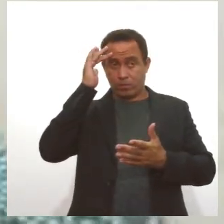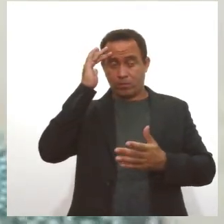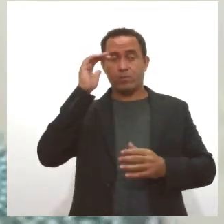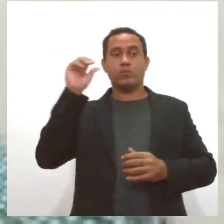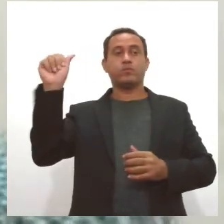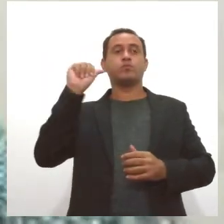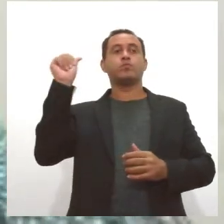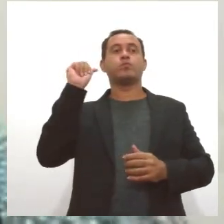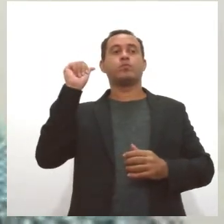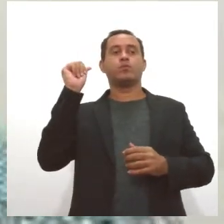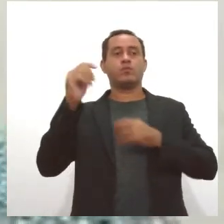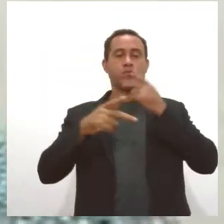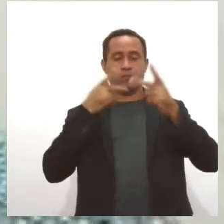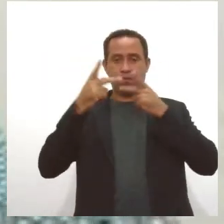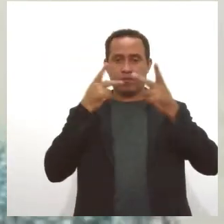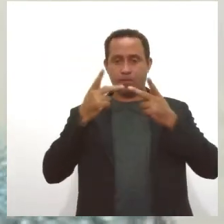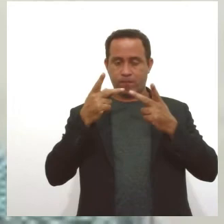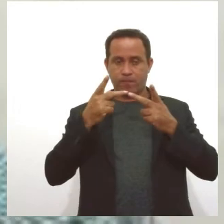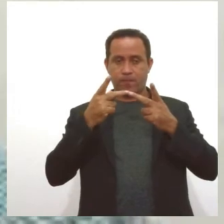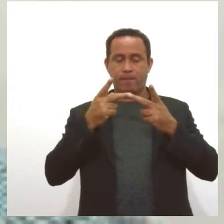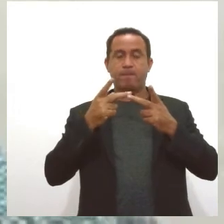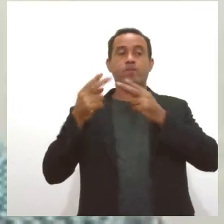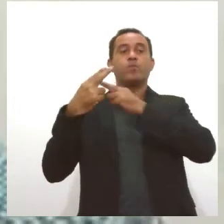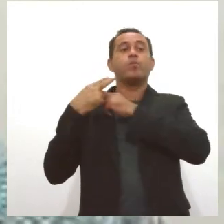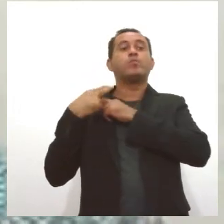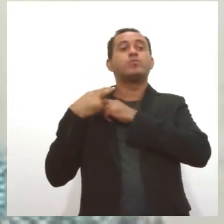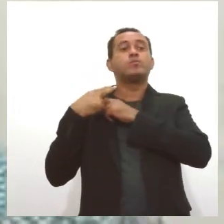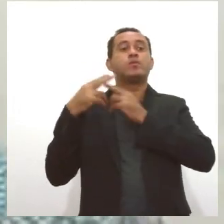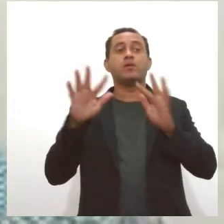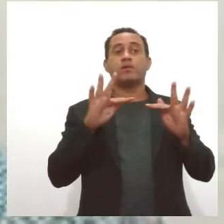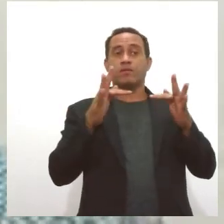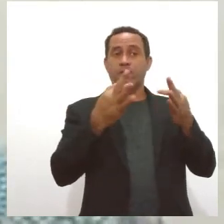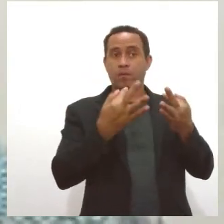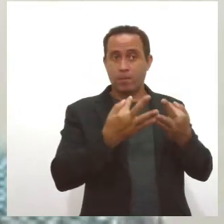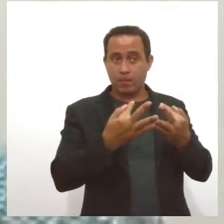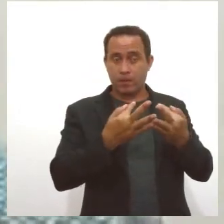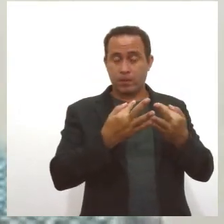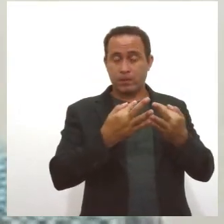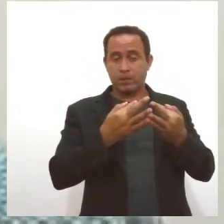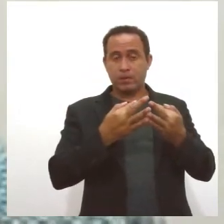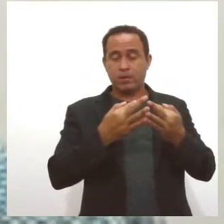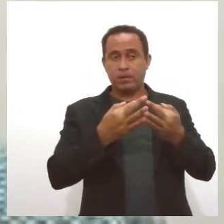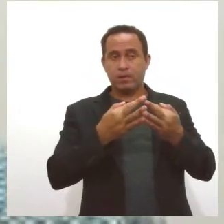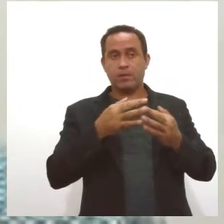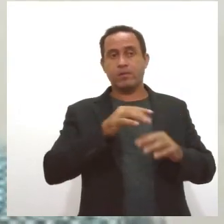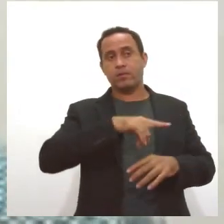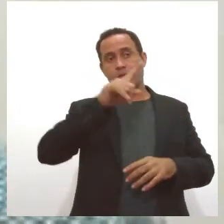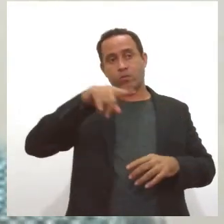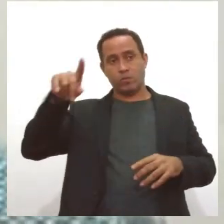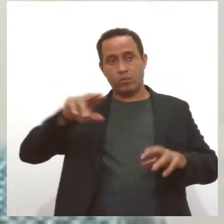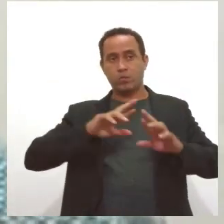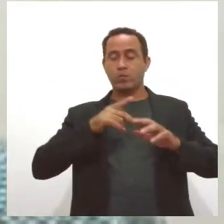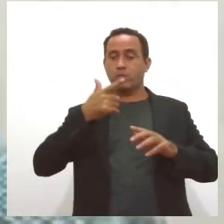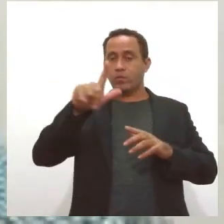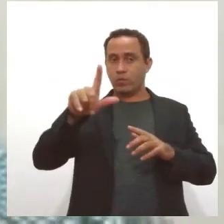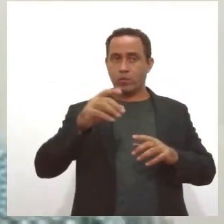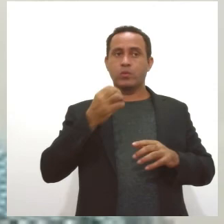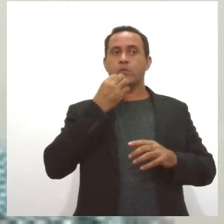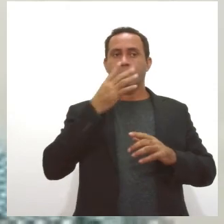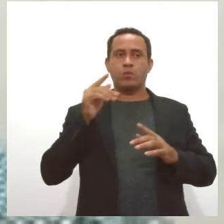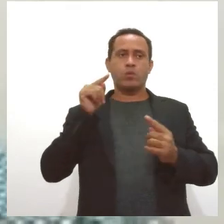falando sobre a parentalidade responsável e suas derivadas, né? Por exemplo, a parentalidade positiva,